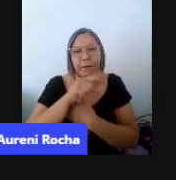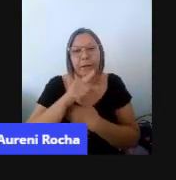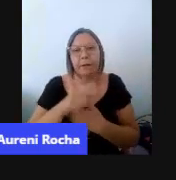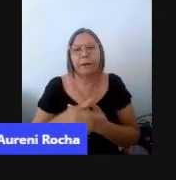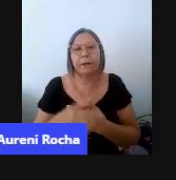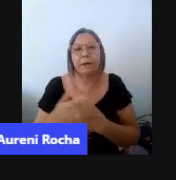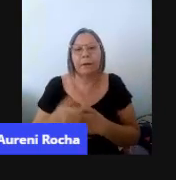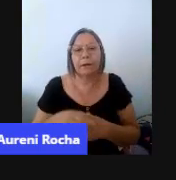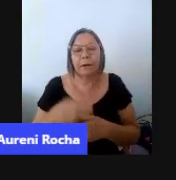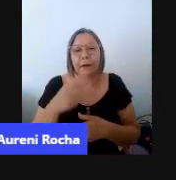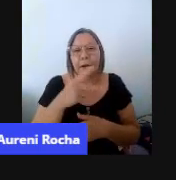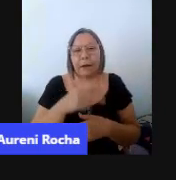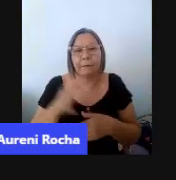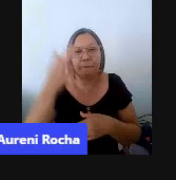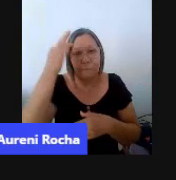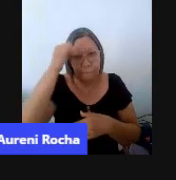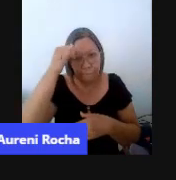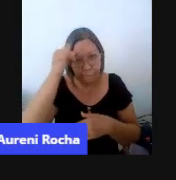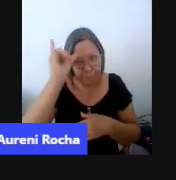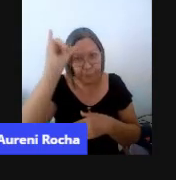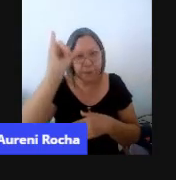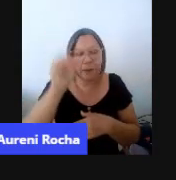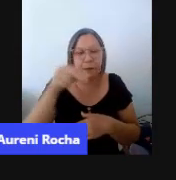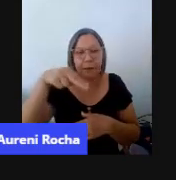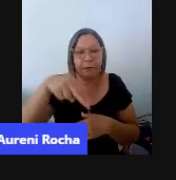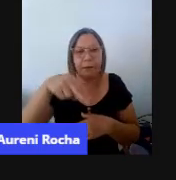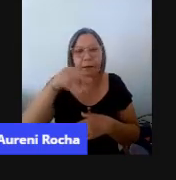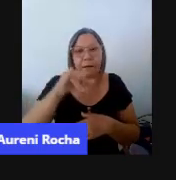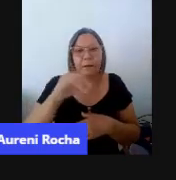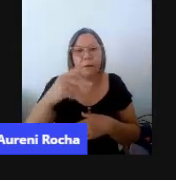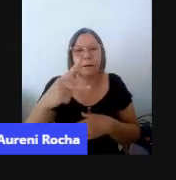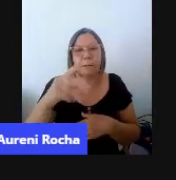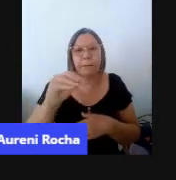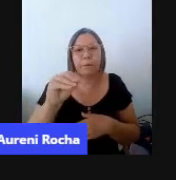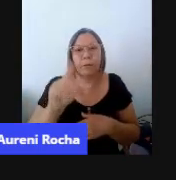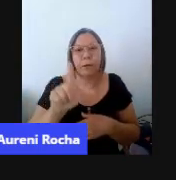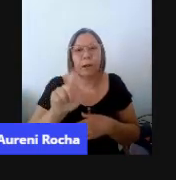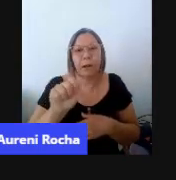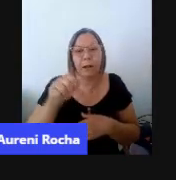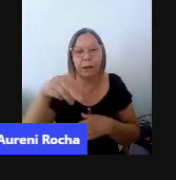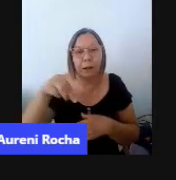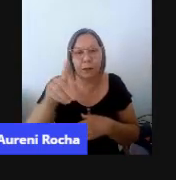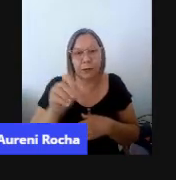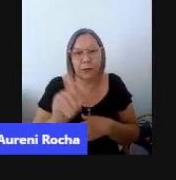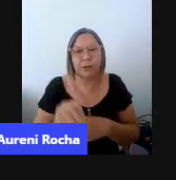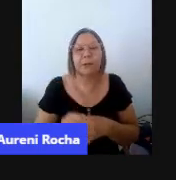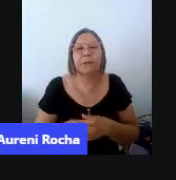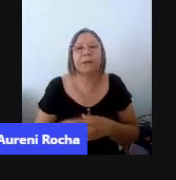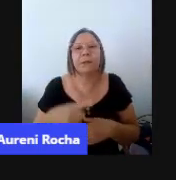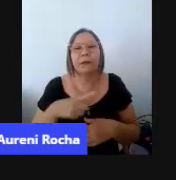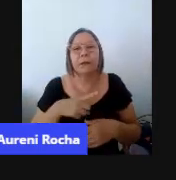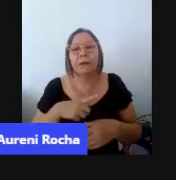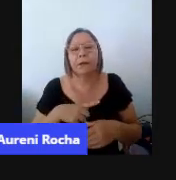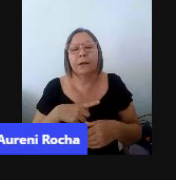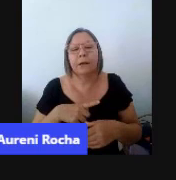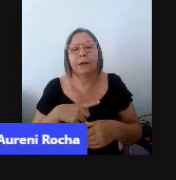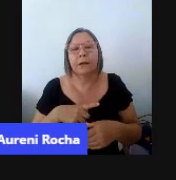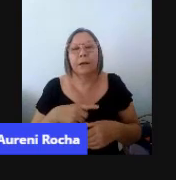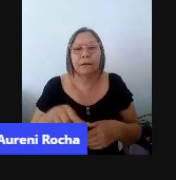Niecolândia, na fazenda Baía das Pedras. E isso é porque o Pantanal é ainda um dos